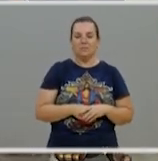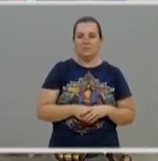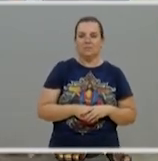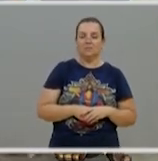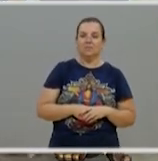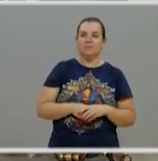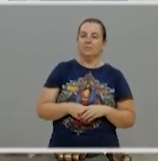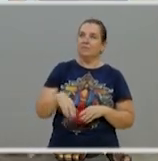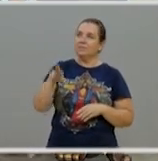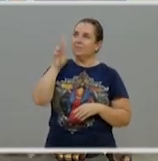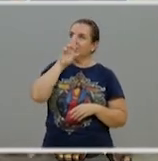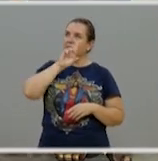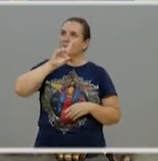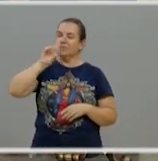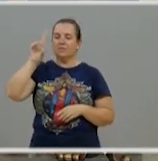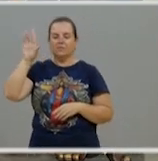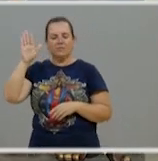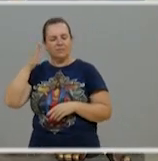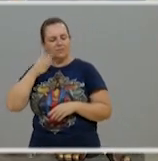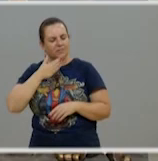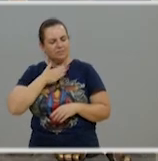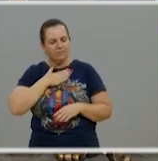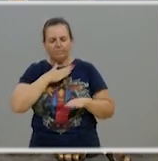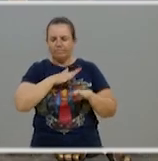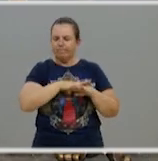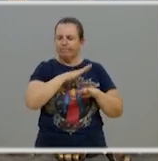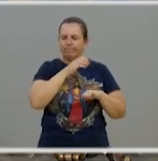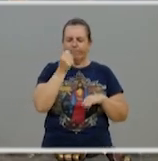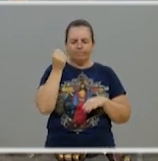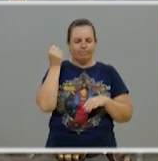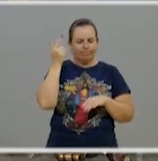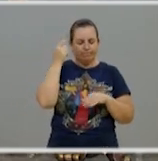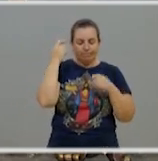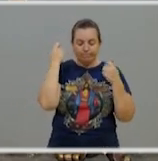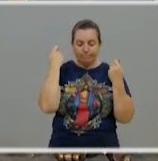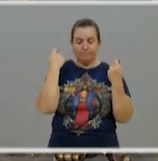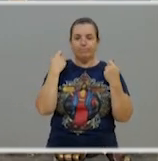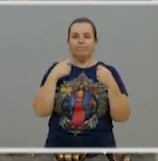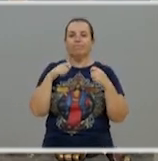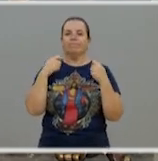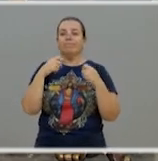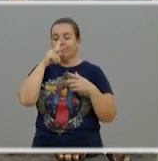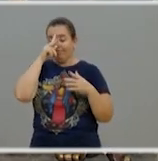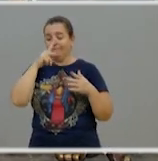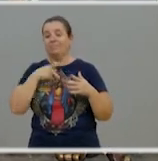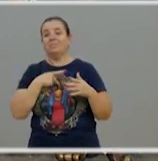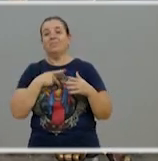O Senhor em mim mais do que eu mesmo,